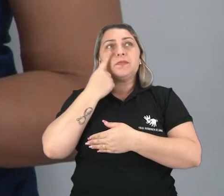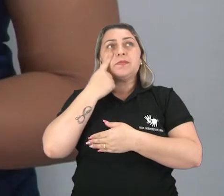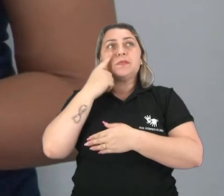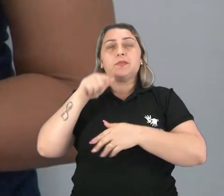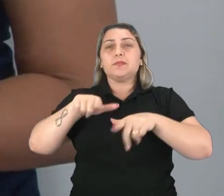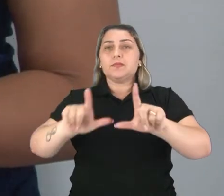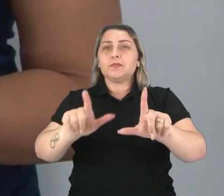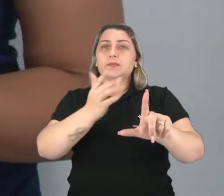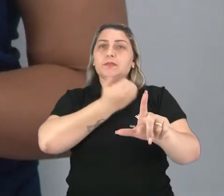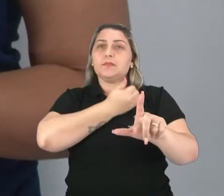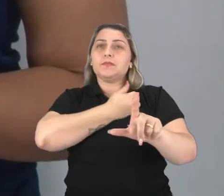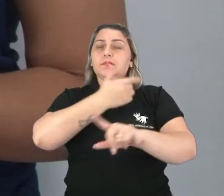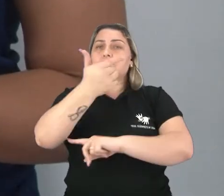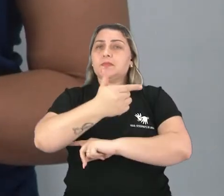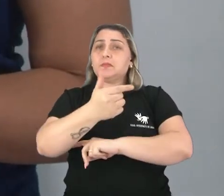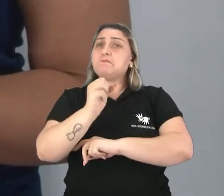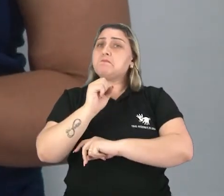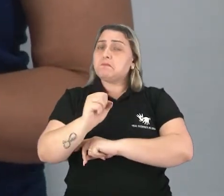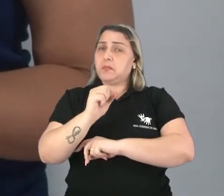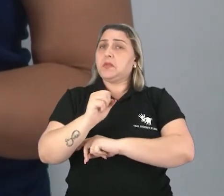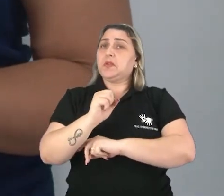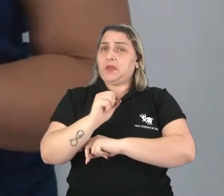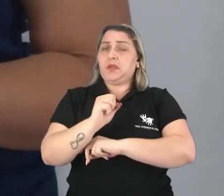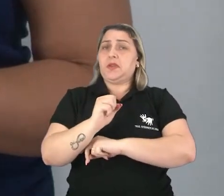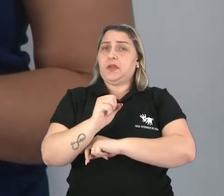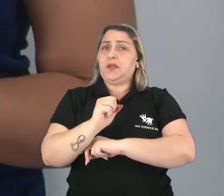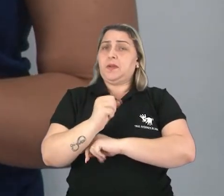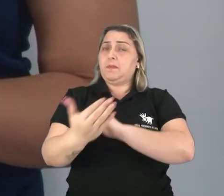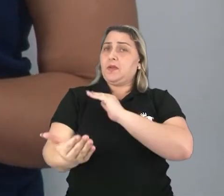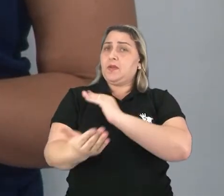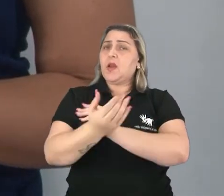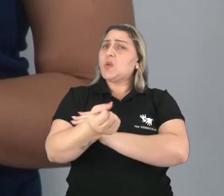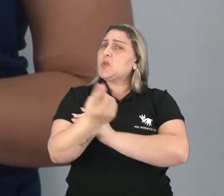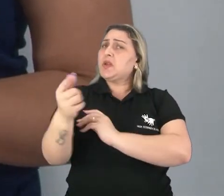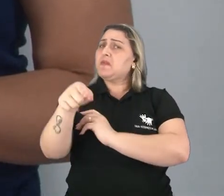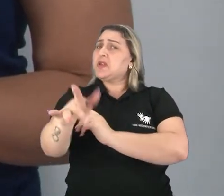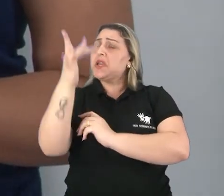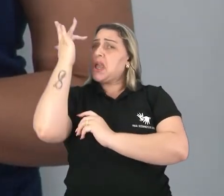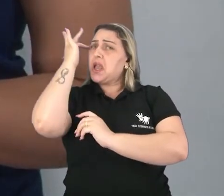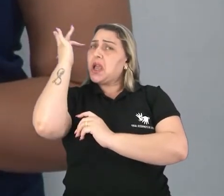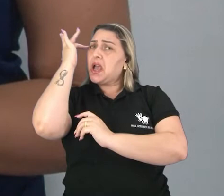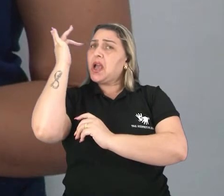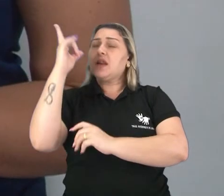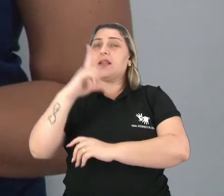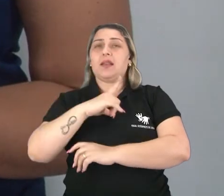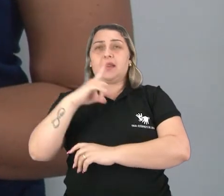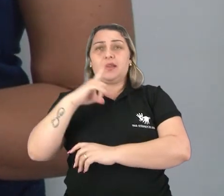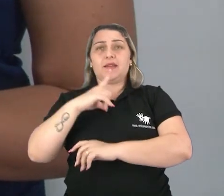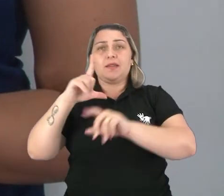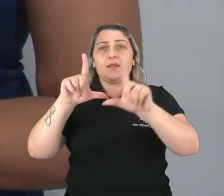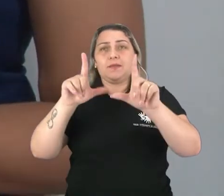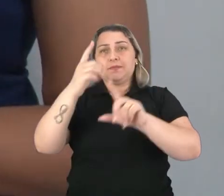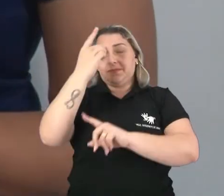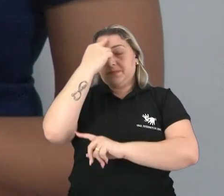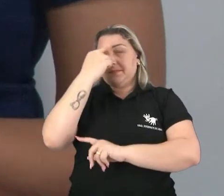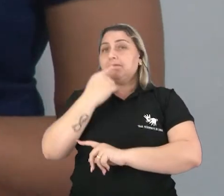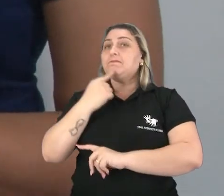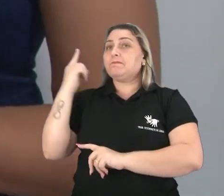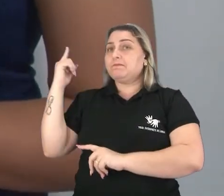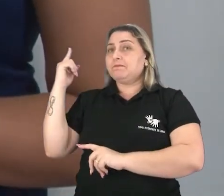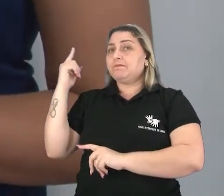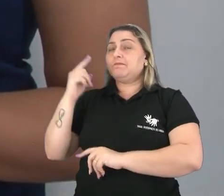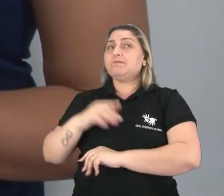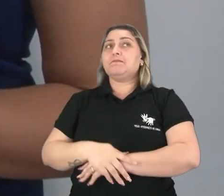a placa 2. Você poderia me sugerir uma quantidade que você acha que tem aqui nessa imagem? Bom, eu